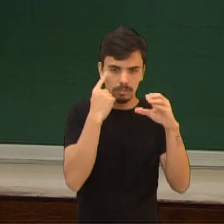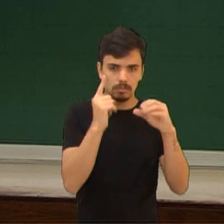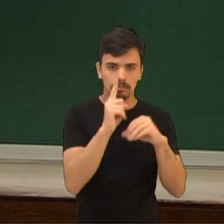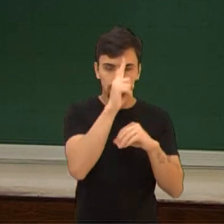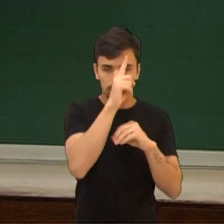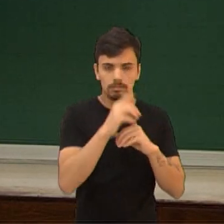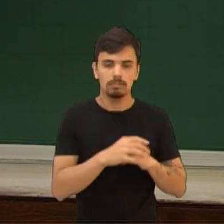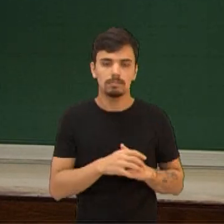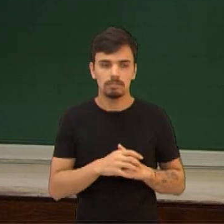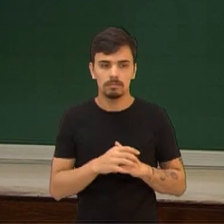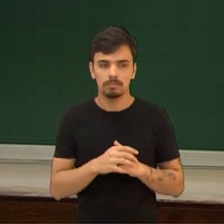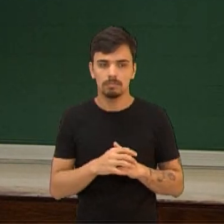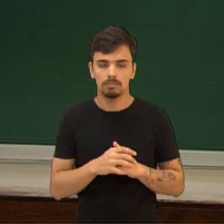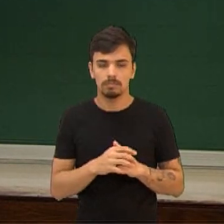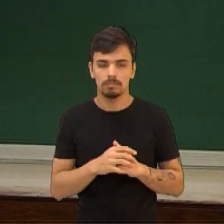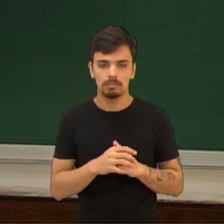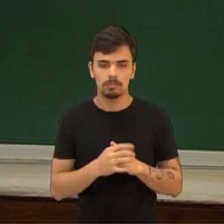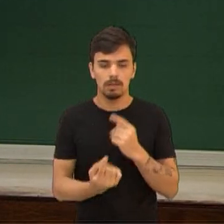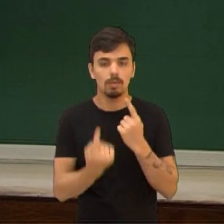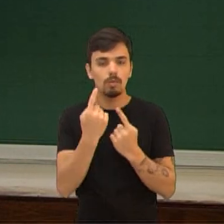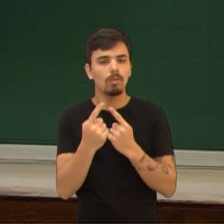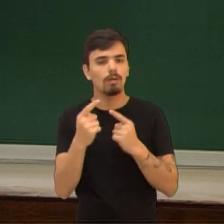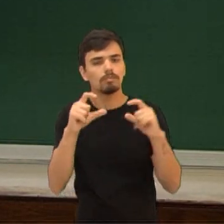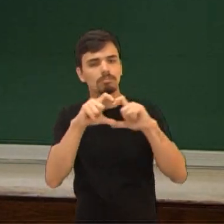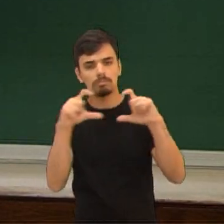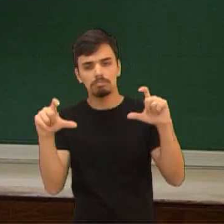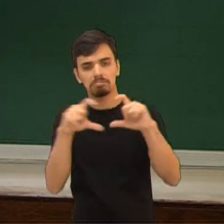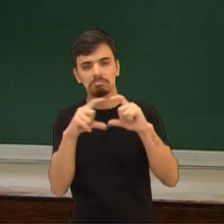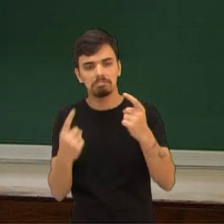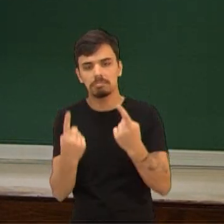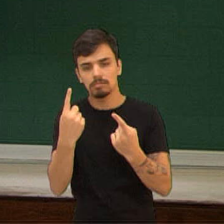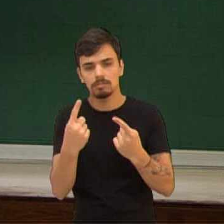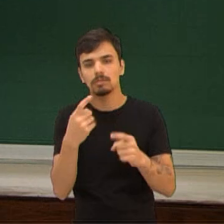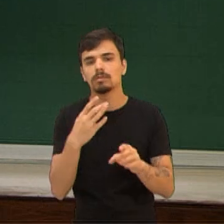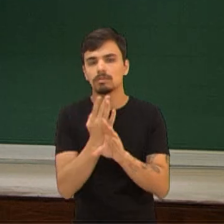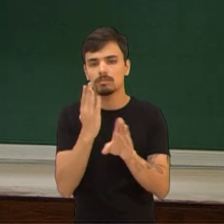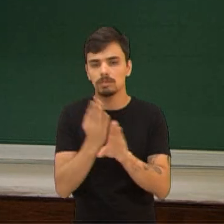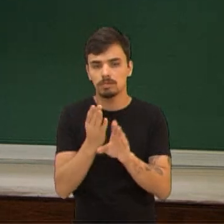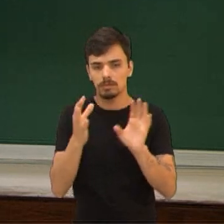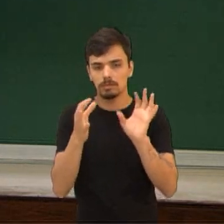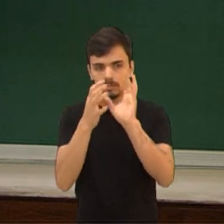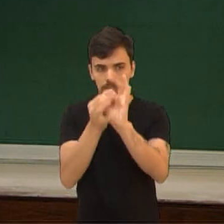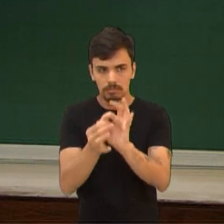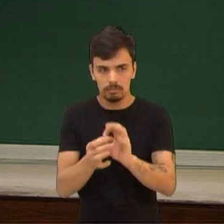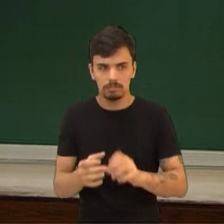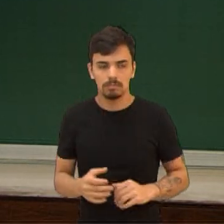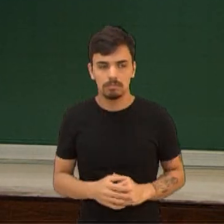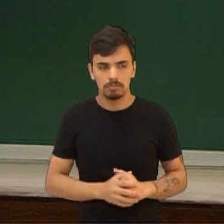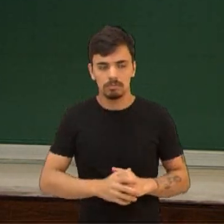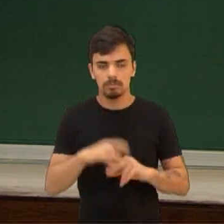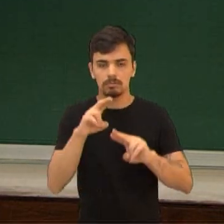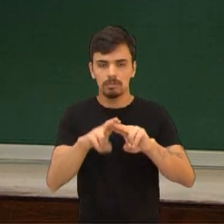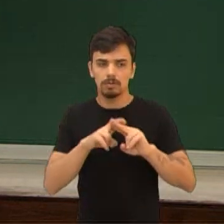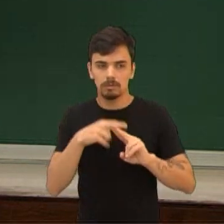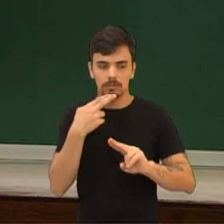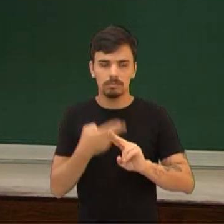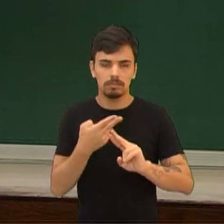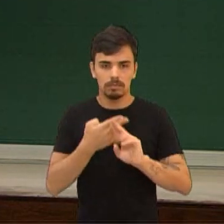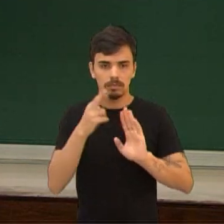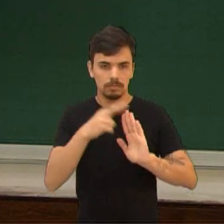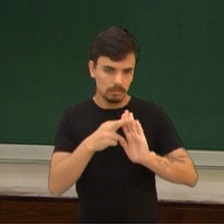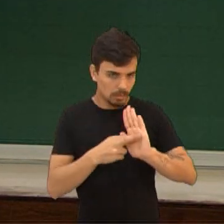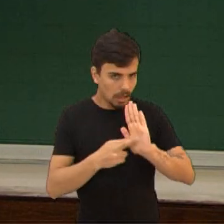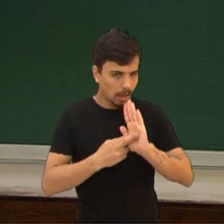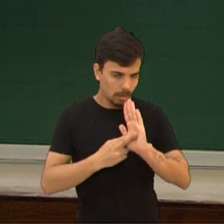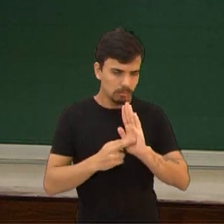equivalente, nós vamos tentar descobrir qual é a expressão que a determina. Ok? Para isso, usamos as regras de